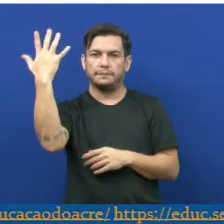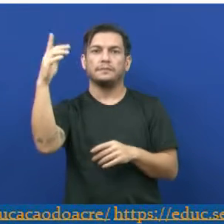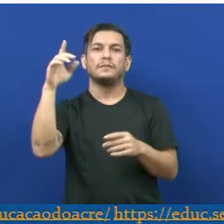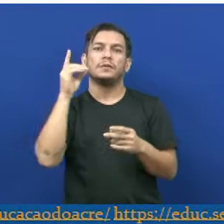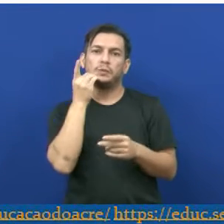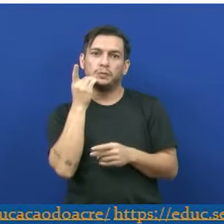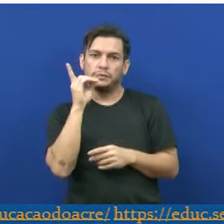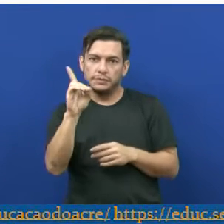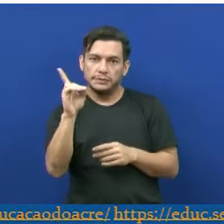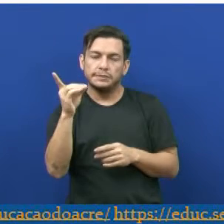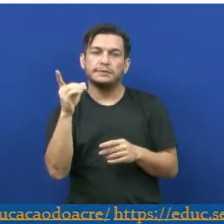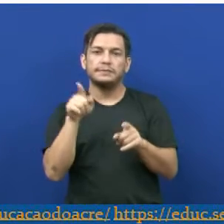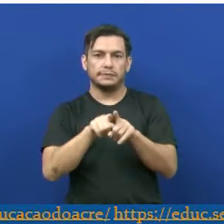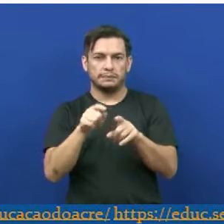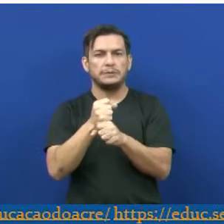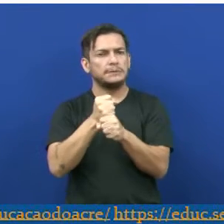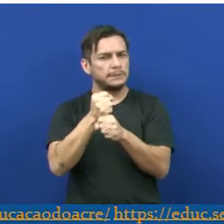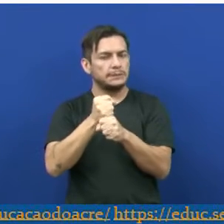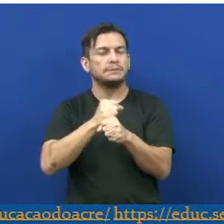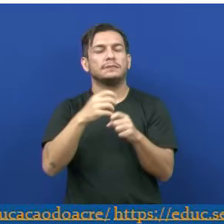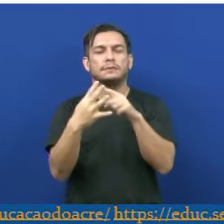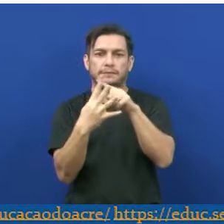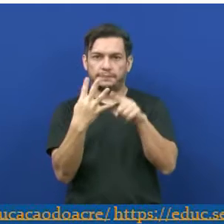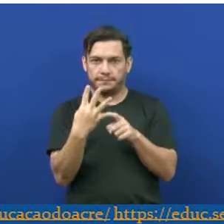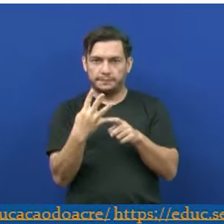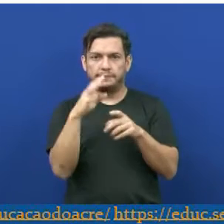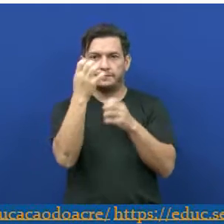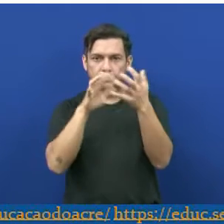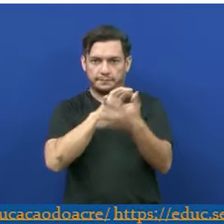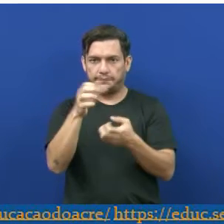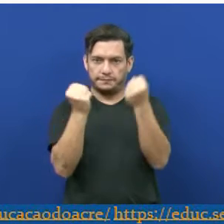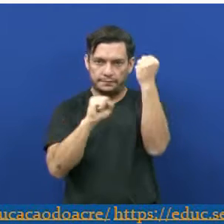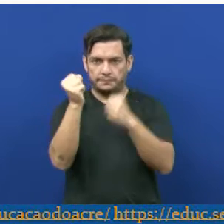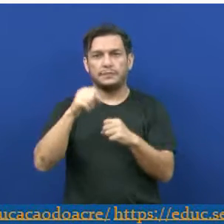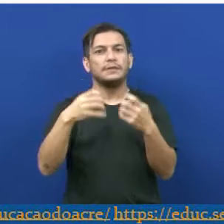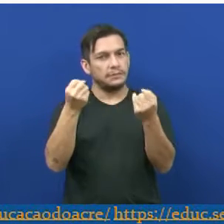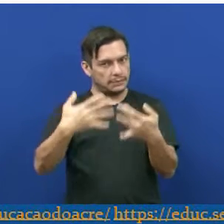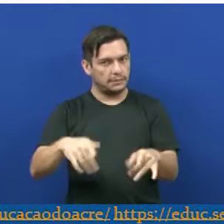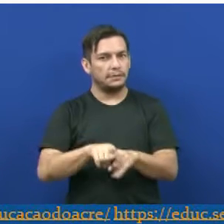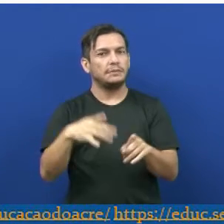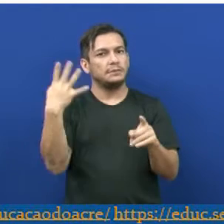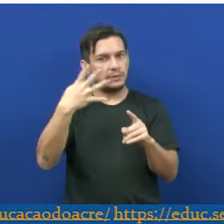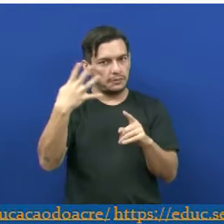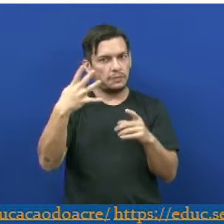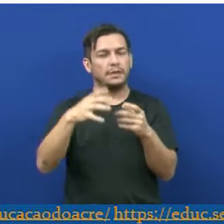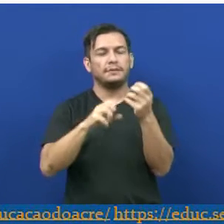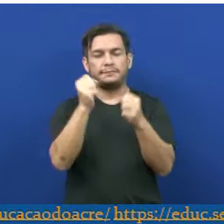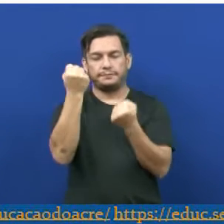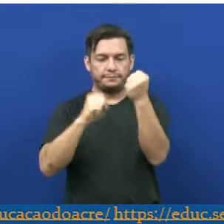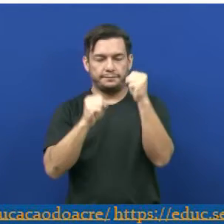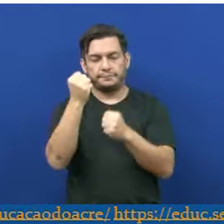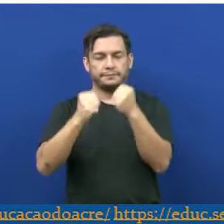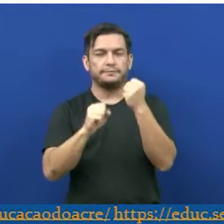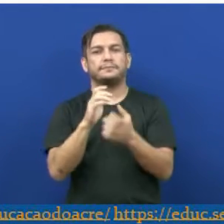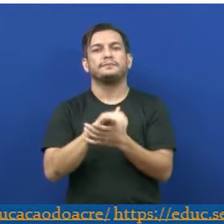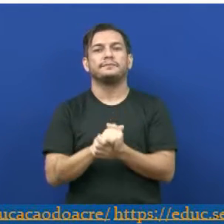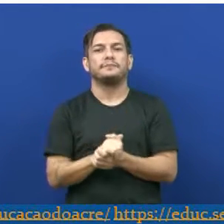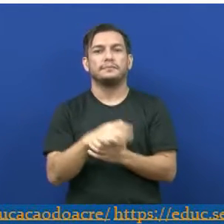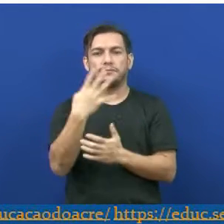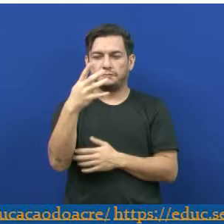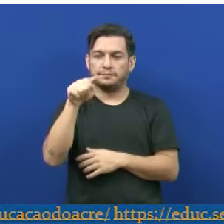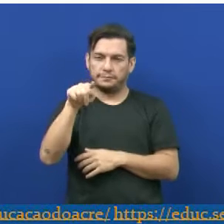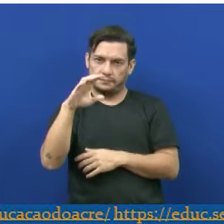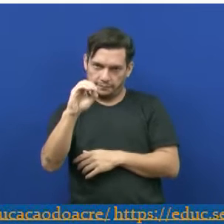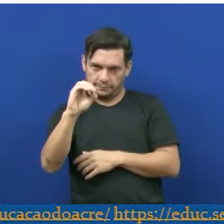as datações dessas 4 revoluções industriais. Vamos falar também sobre a quarta Revolução Industrial, ou Indústria 4.0. Então,